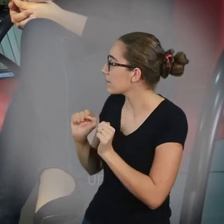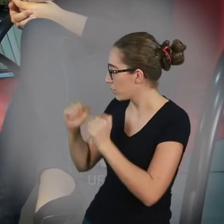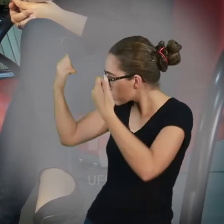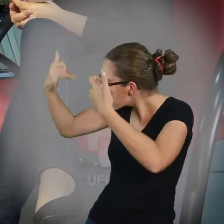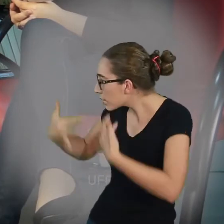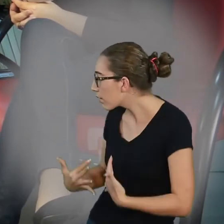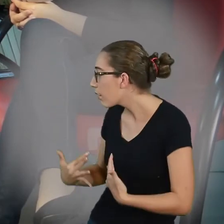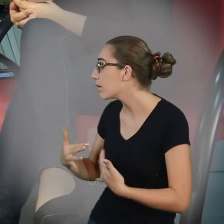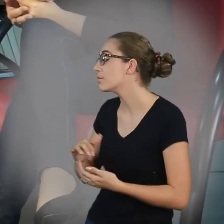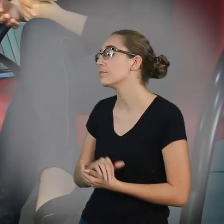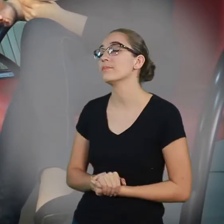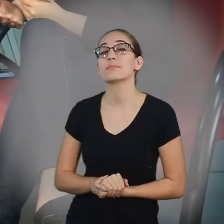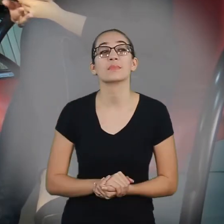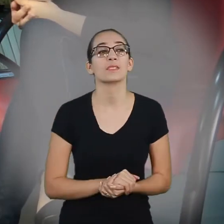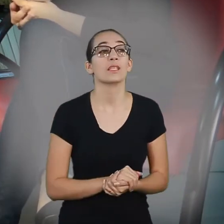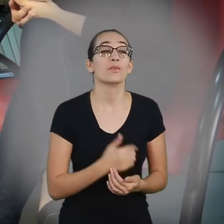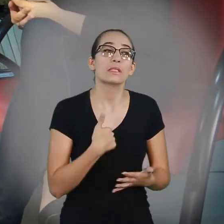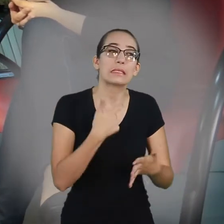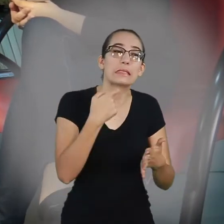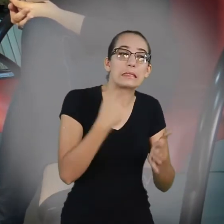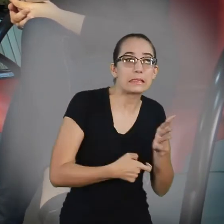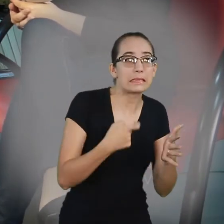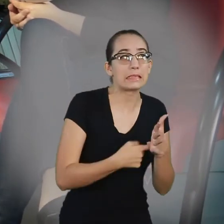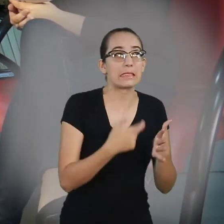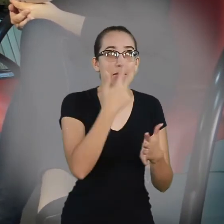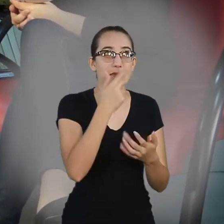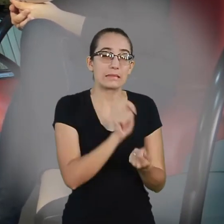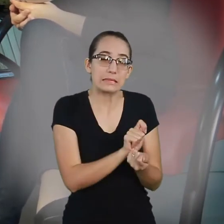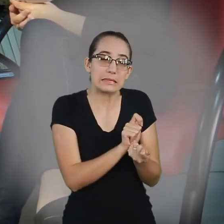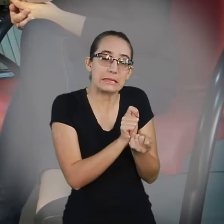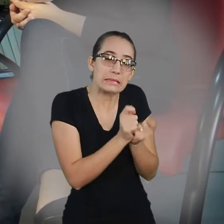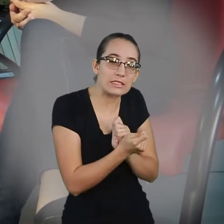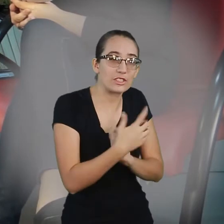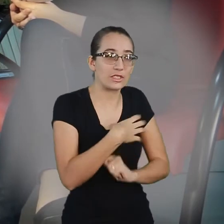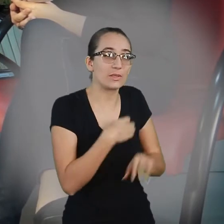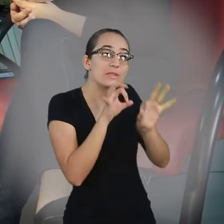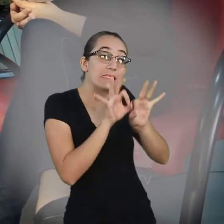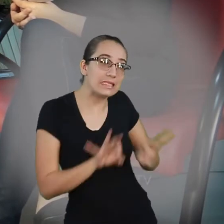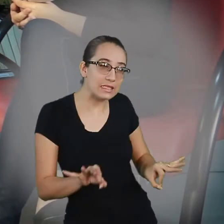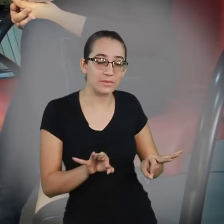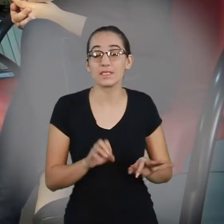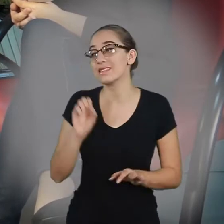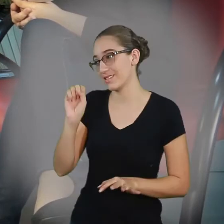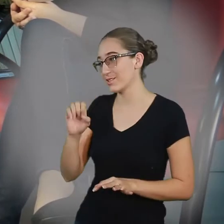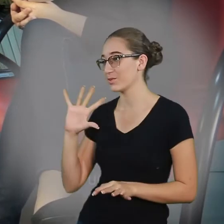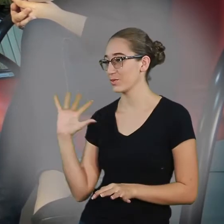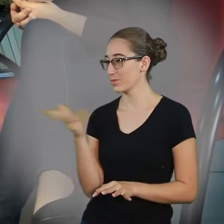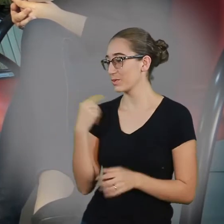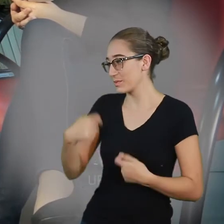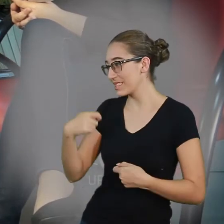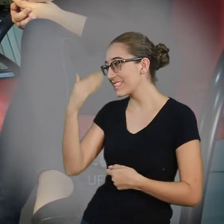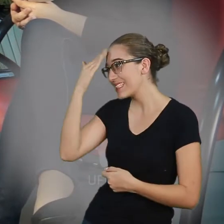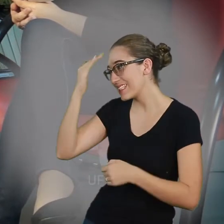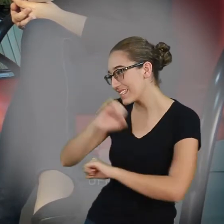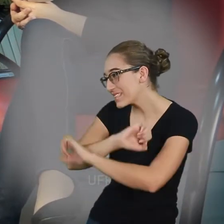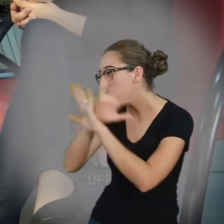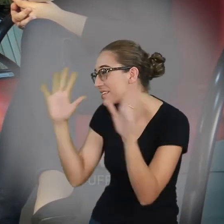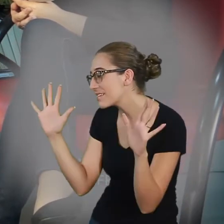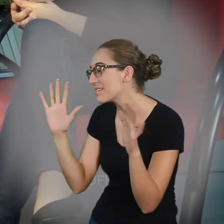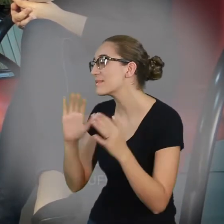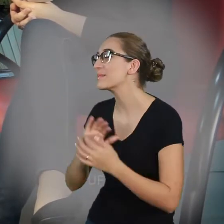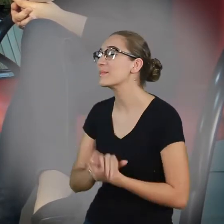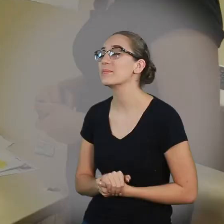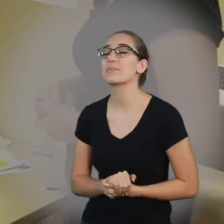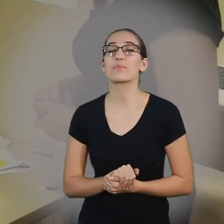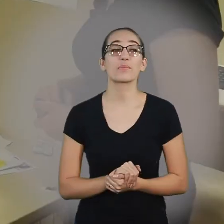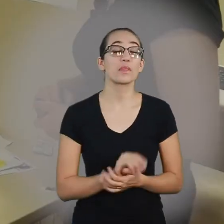mais leiga, né? Para todos entenderem. Eu trabalho numa área que integra raciocínio e